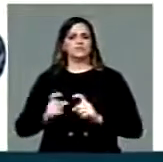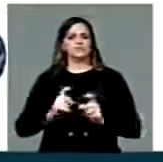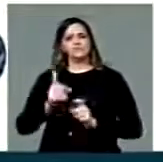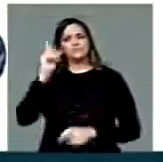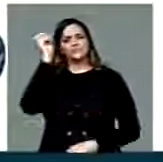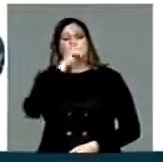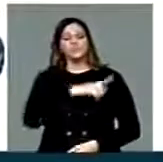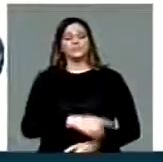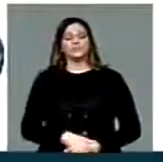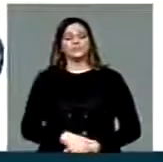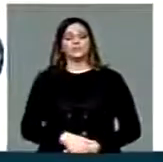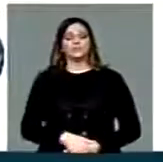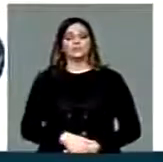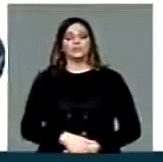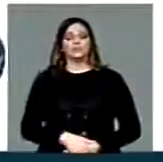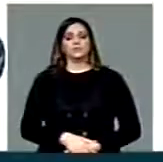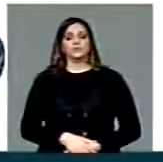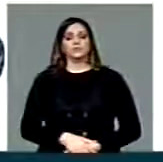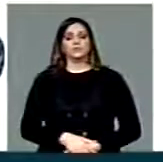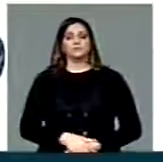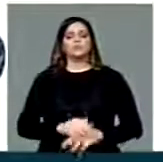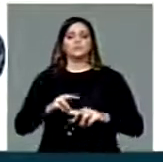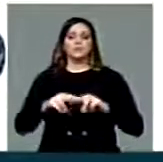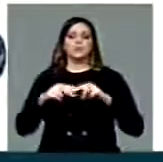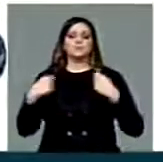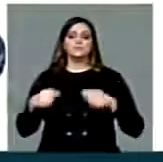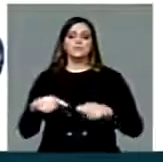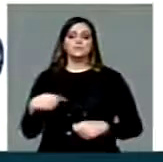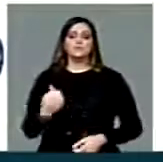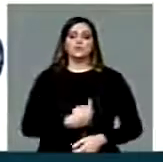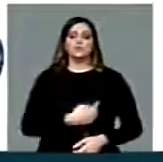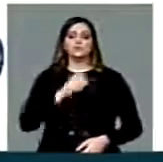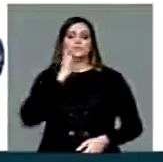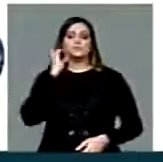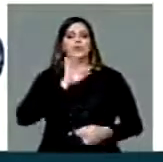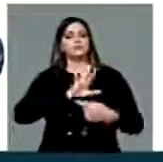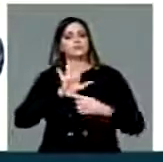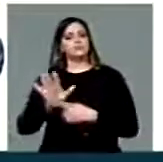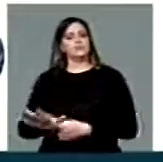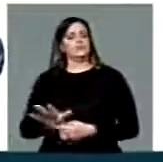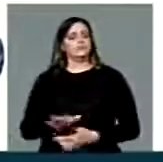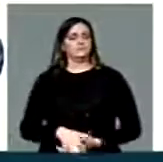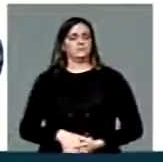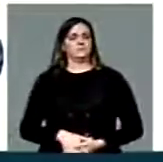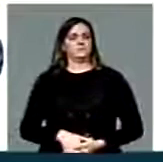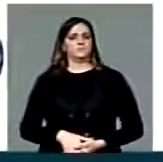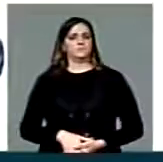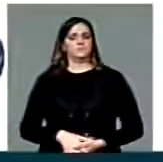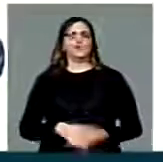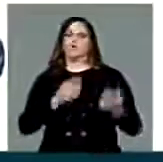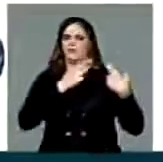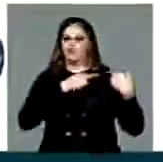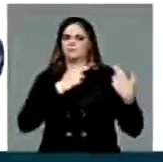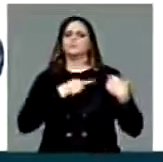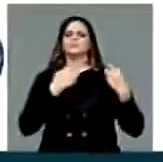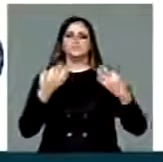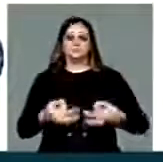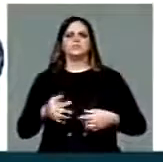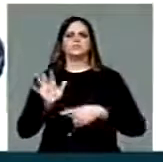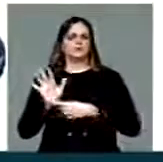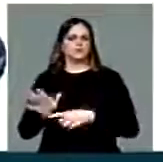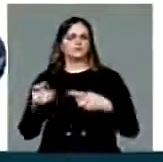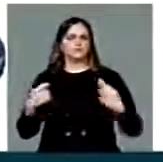compelida a utilizar os parlamentares para um trabalho rigorosamente enquadrado nas nossas atribuições como representantes do